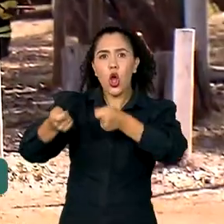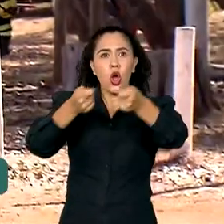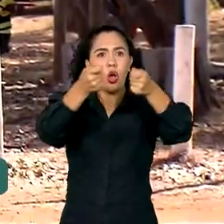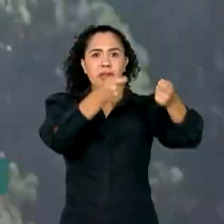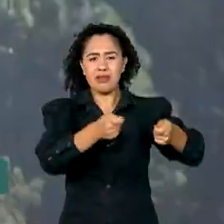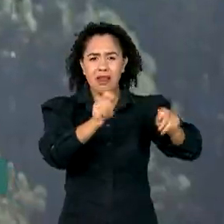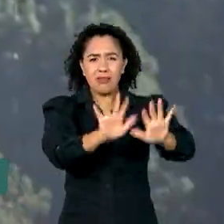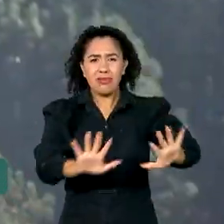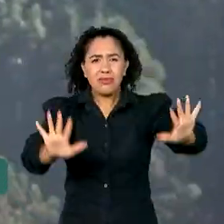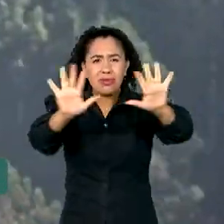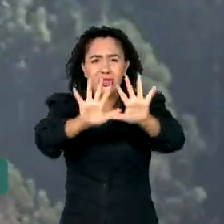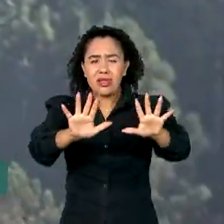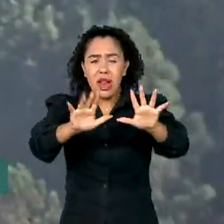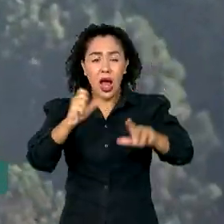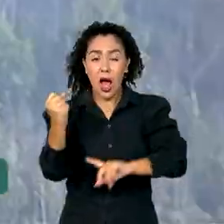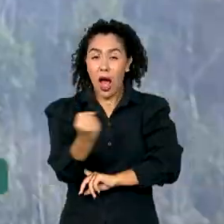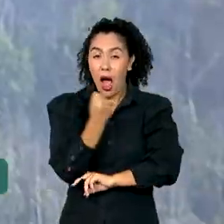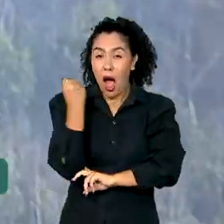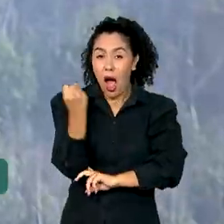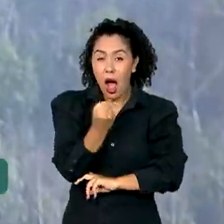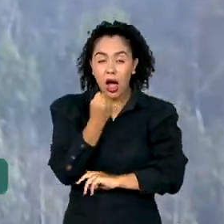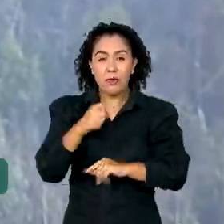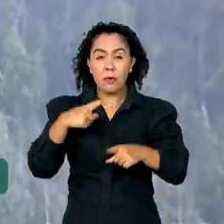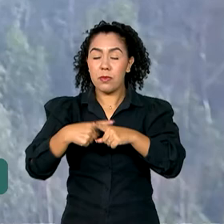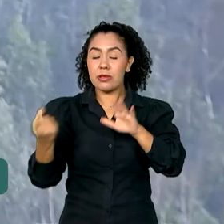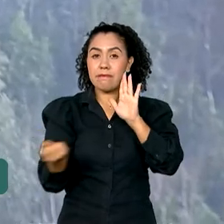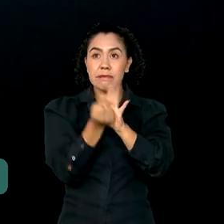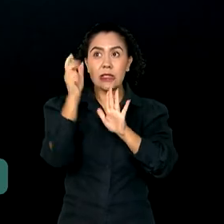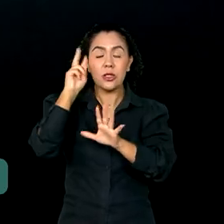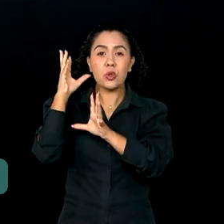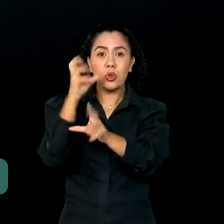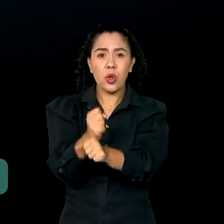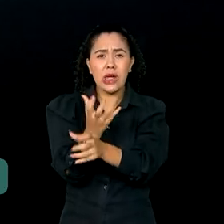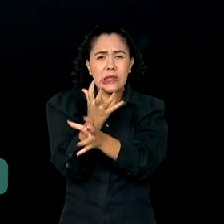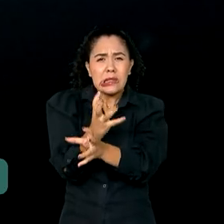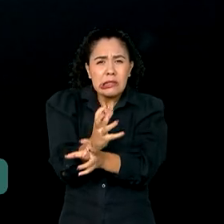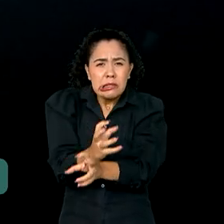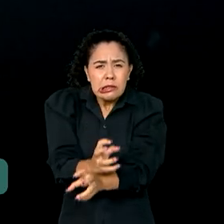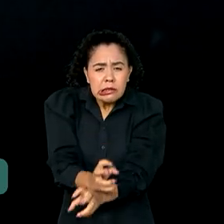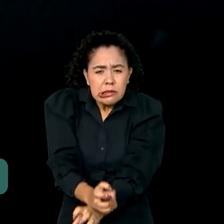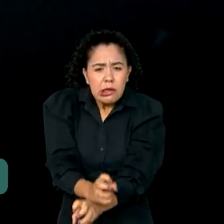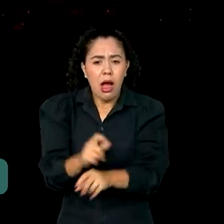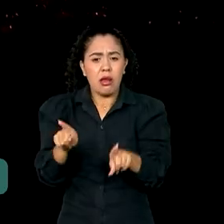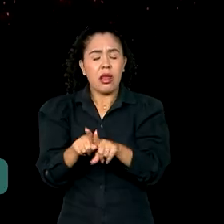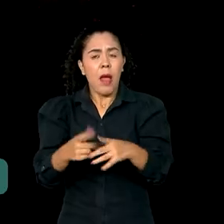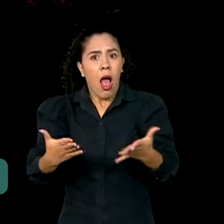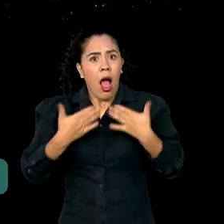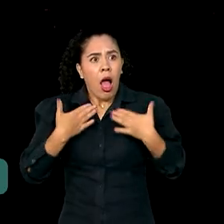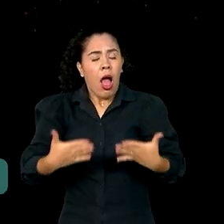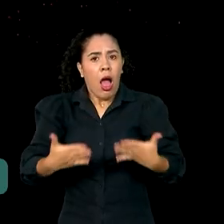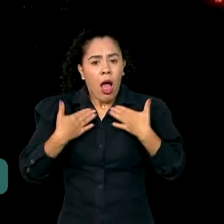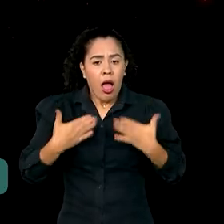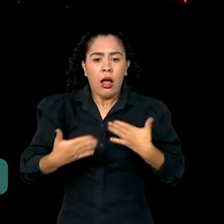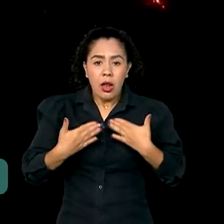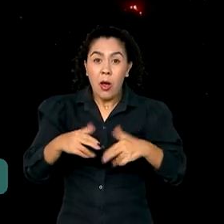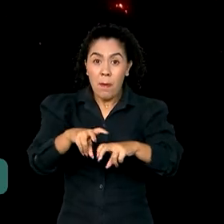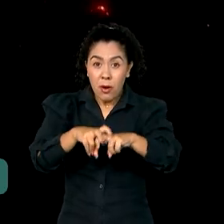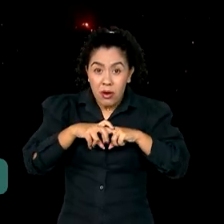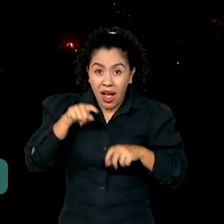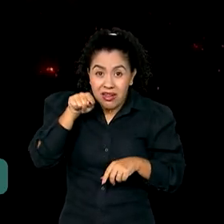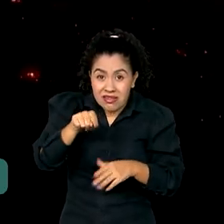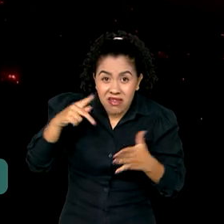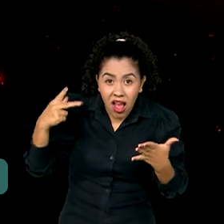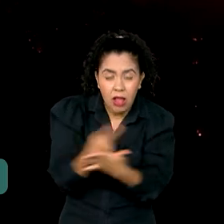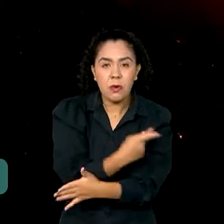cenário que é agravado pela seca histórica e muito calor. Diante dessa situação, o Ministério da Saúde atualizou